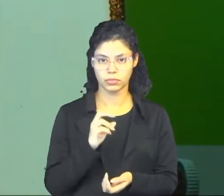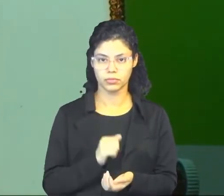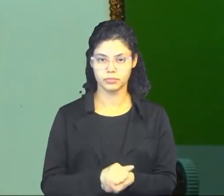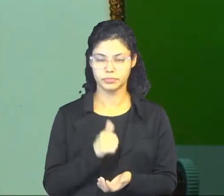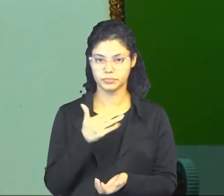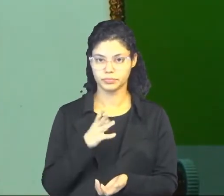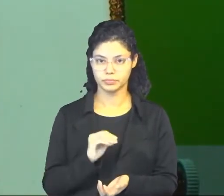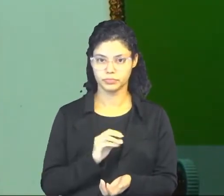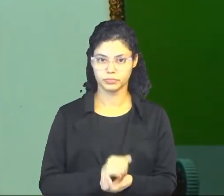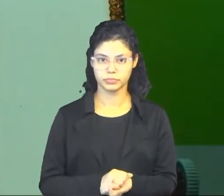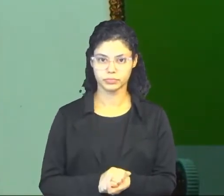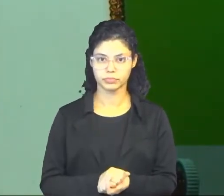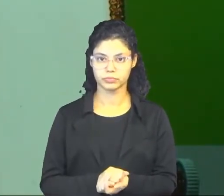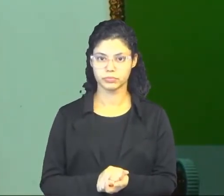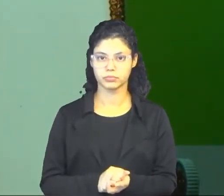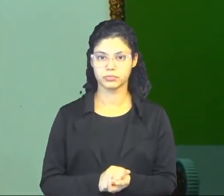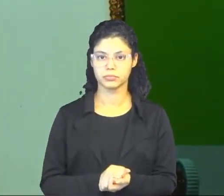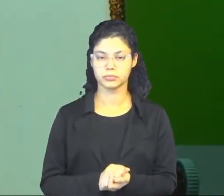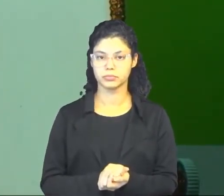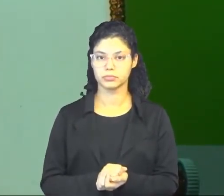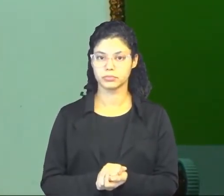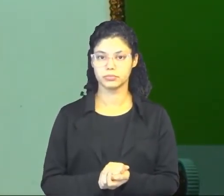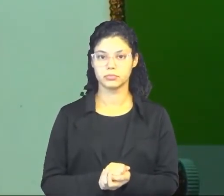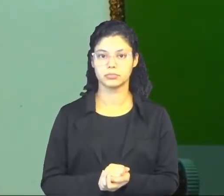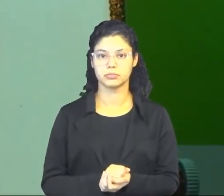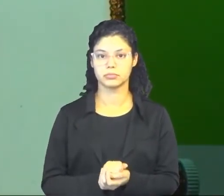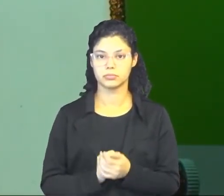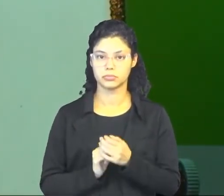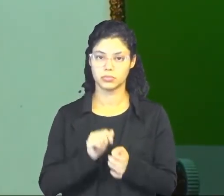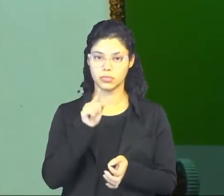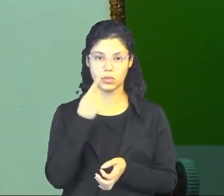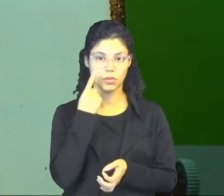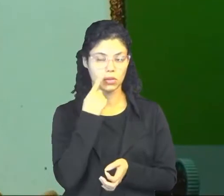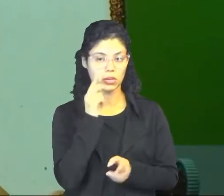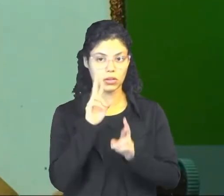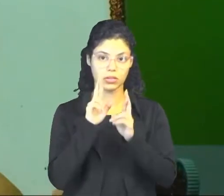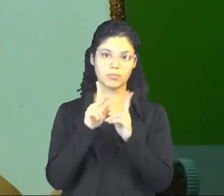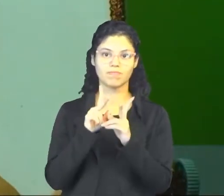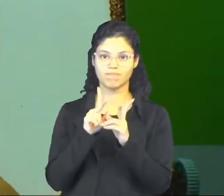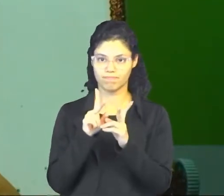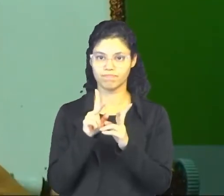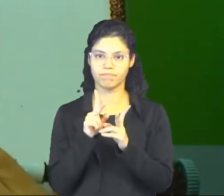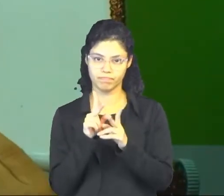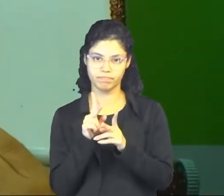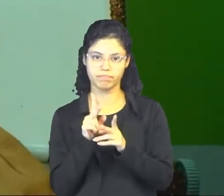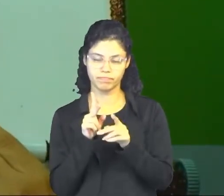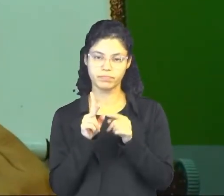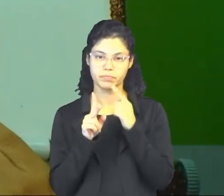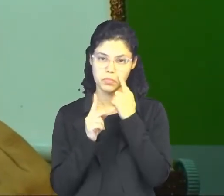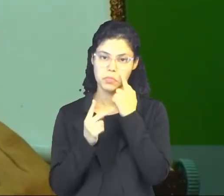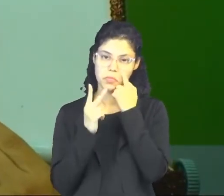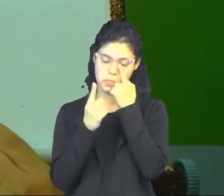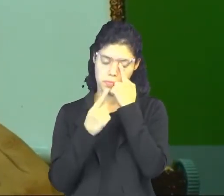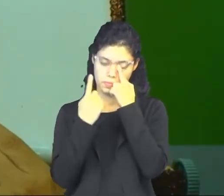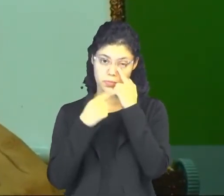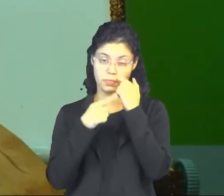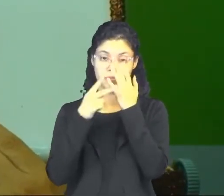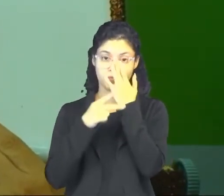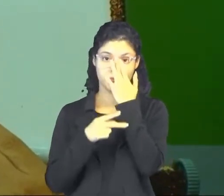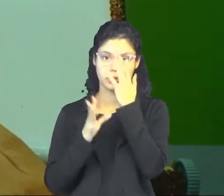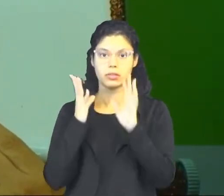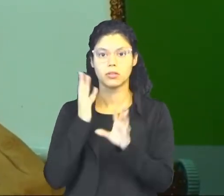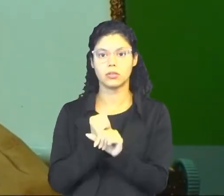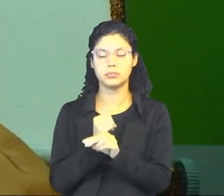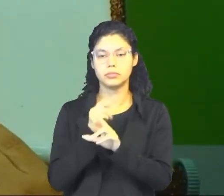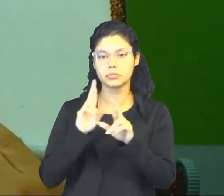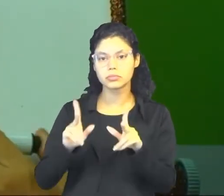ó. E 2 mais nada, 2. Olha só que número eu encontrei. A diferença do número, somando da maneira errada,